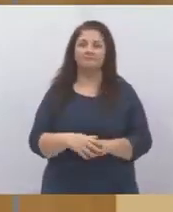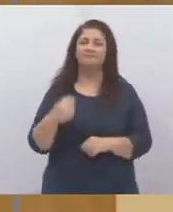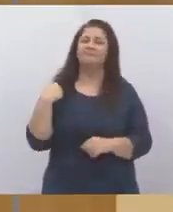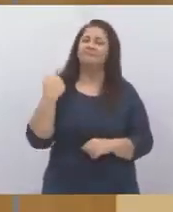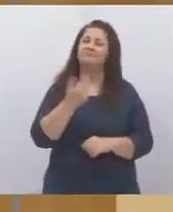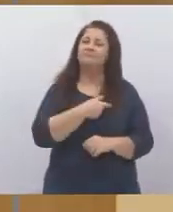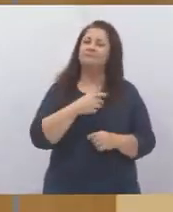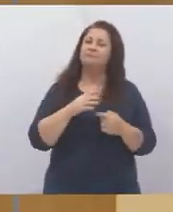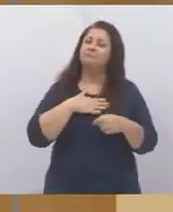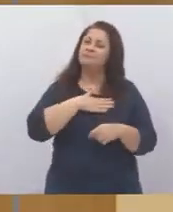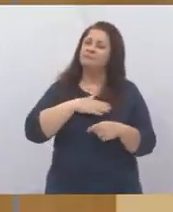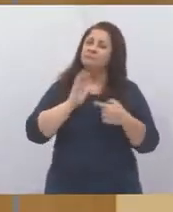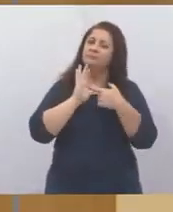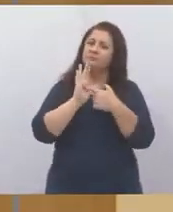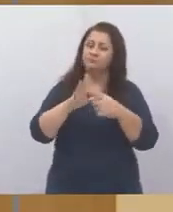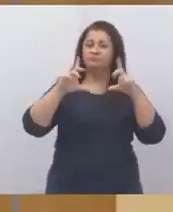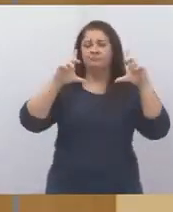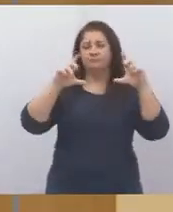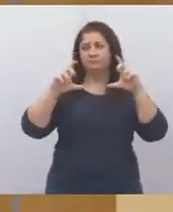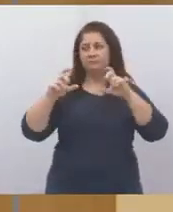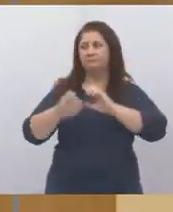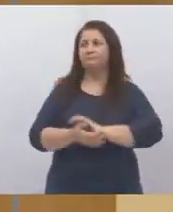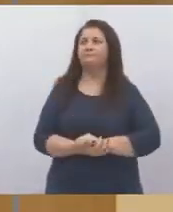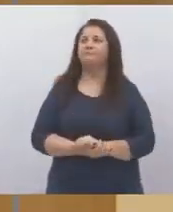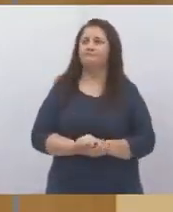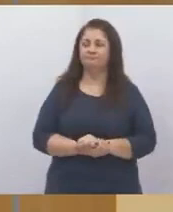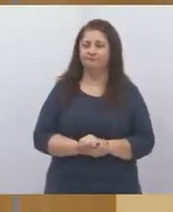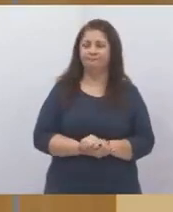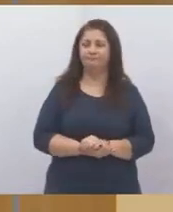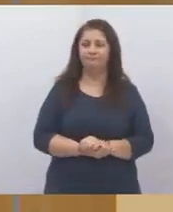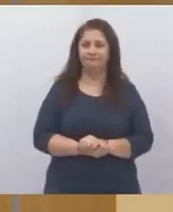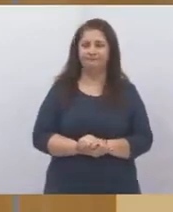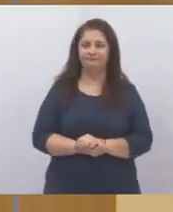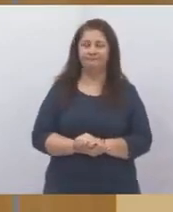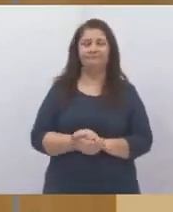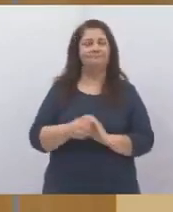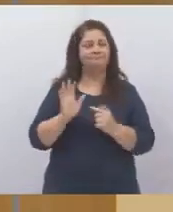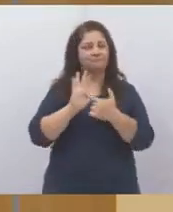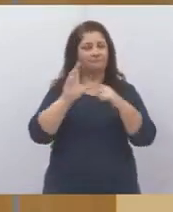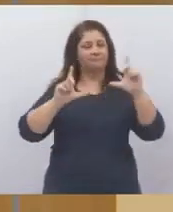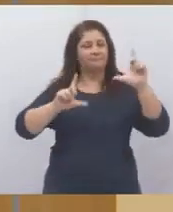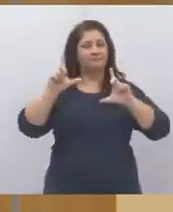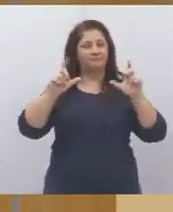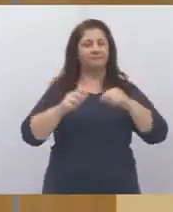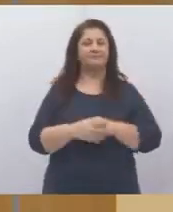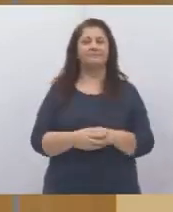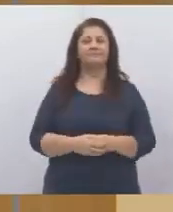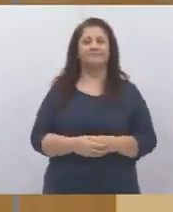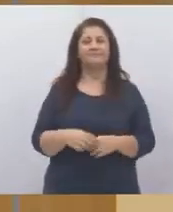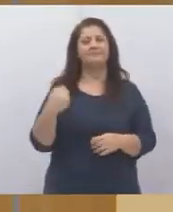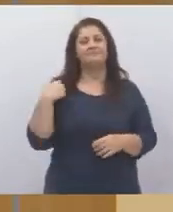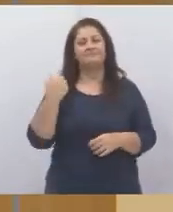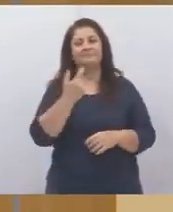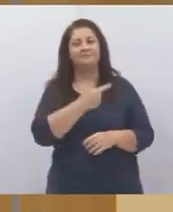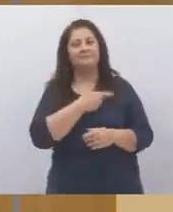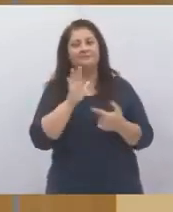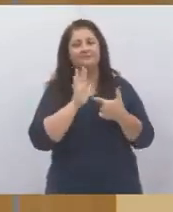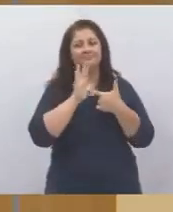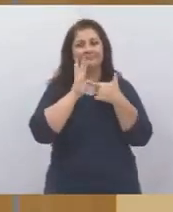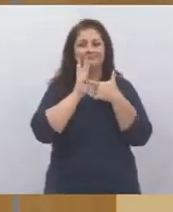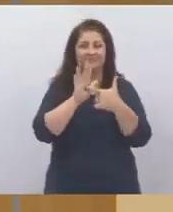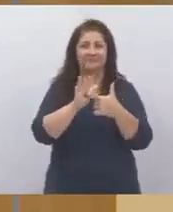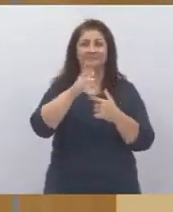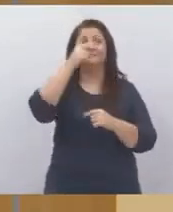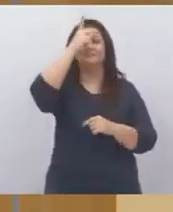de deixar as fotos aqui na TV para que a gente também possa mostrar que